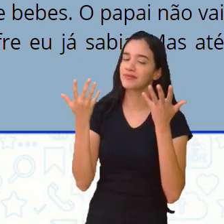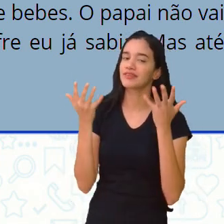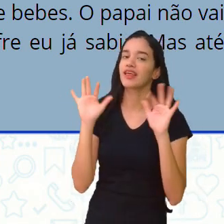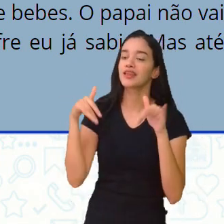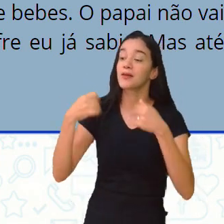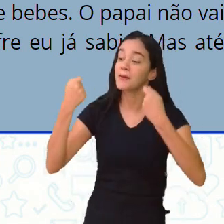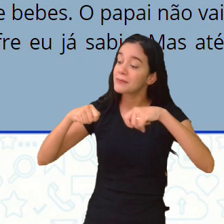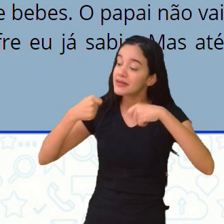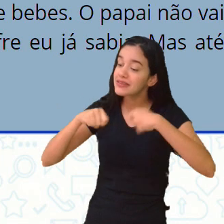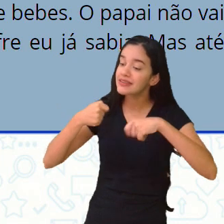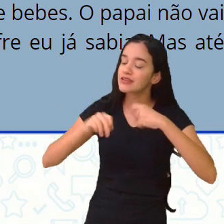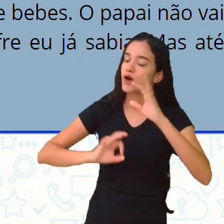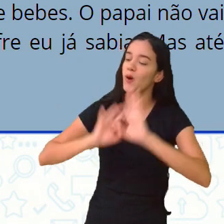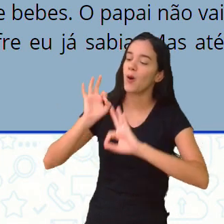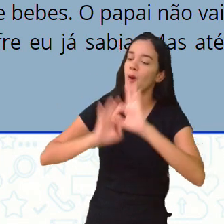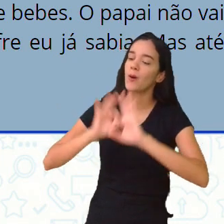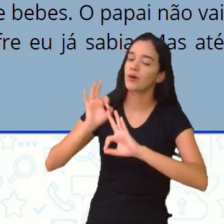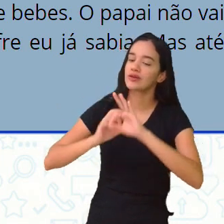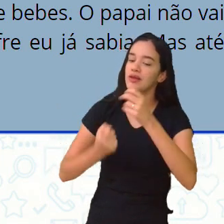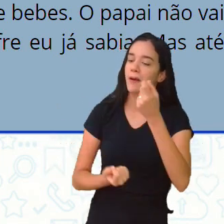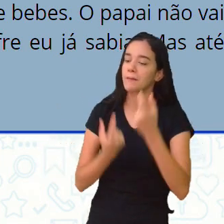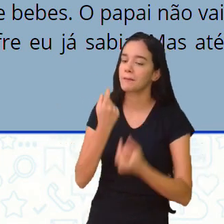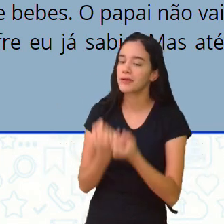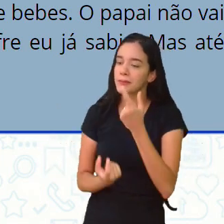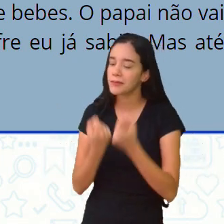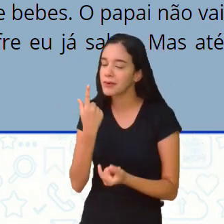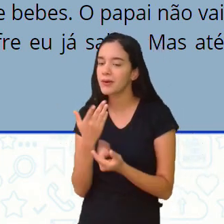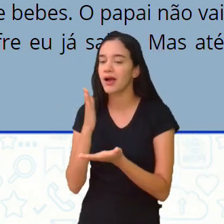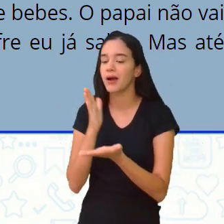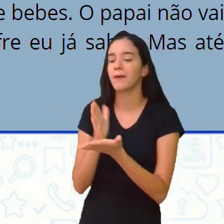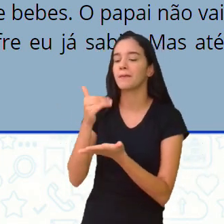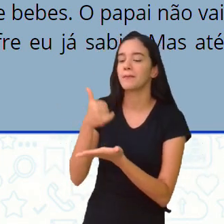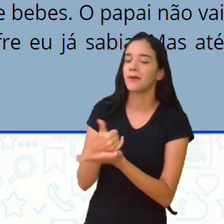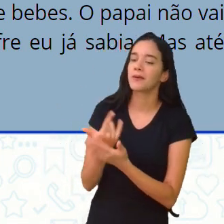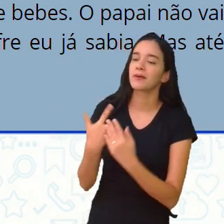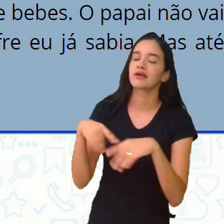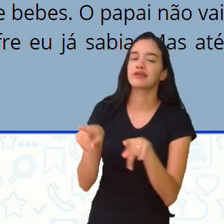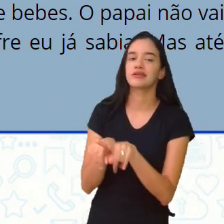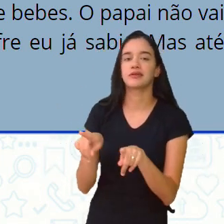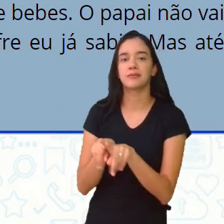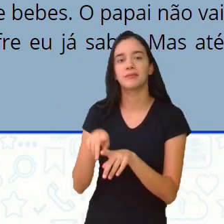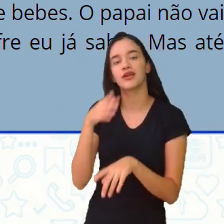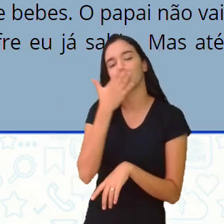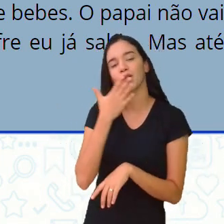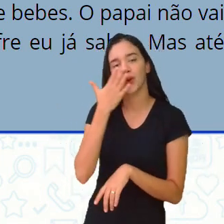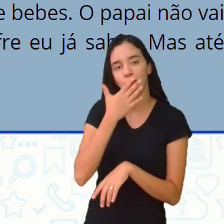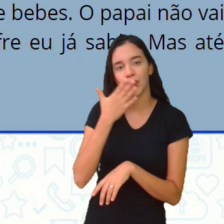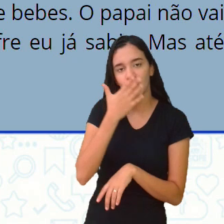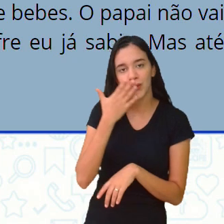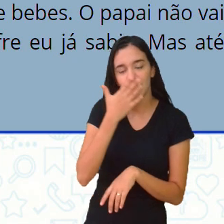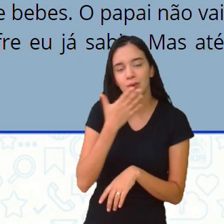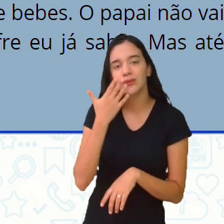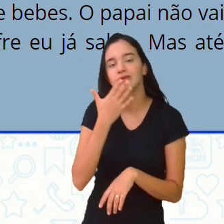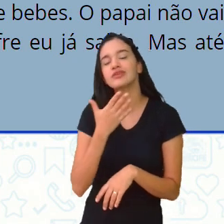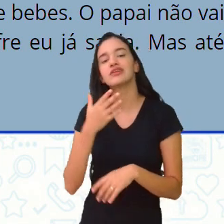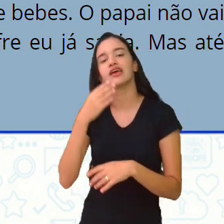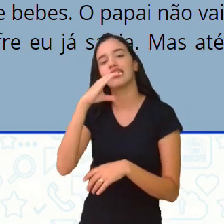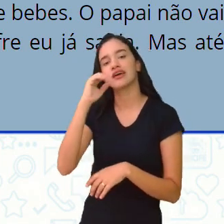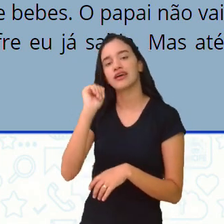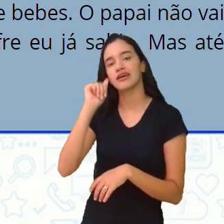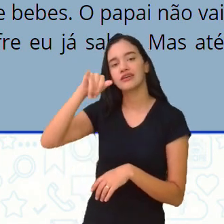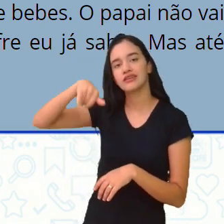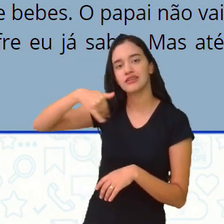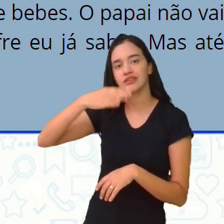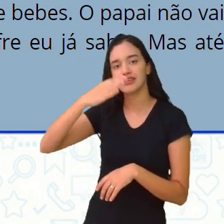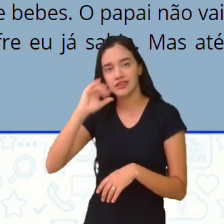Ele precisa providenciar pipoca, bolo, pé de moleque, canjica, curau, milho